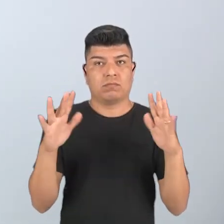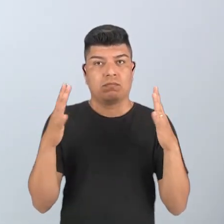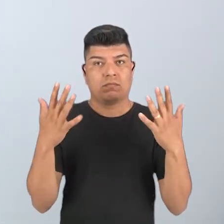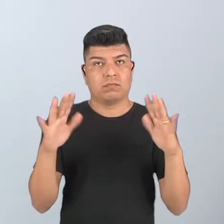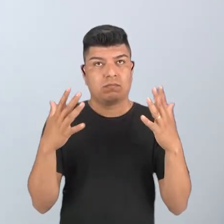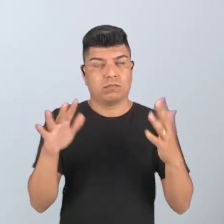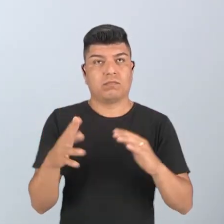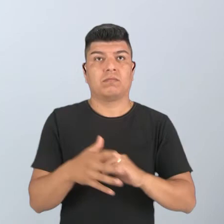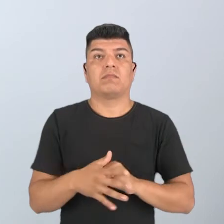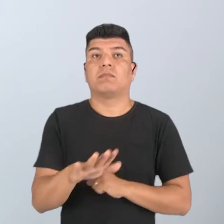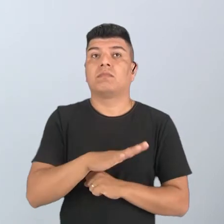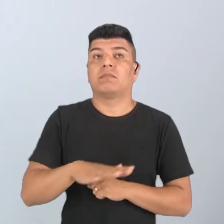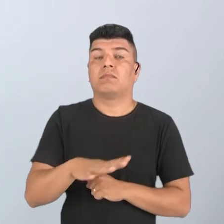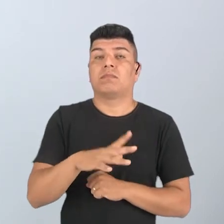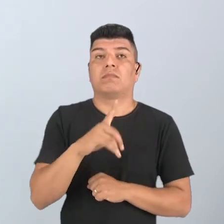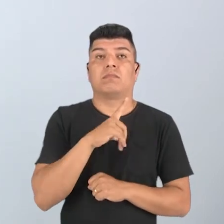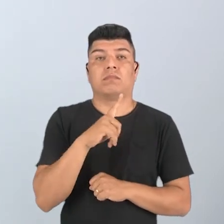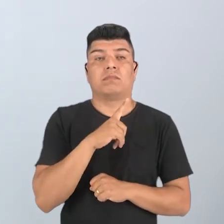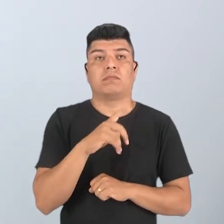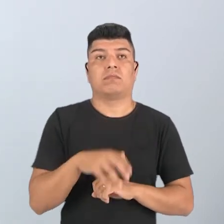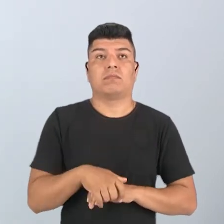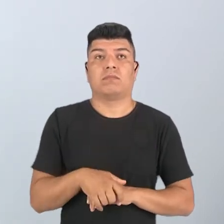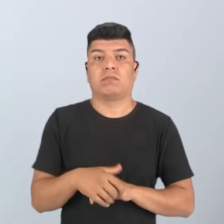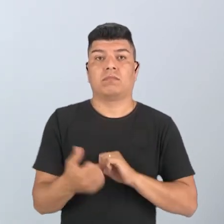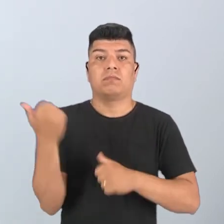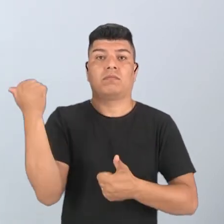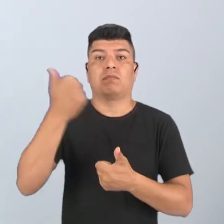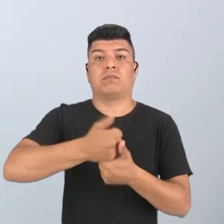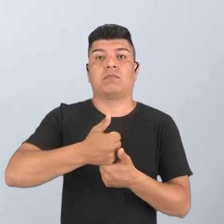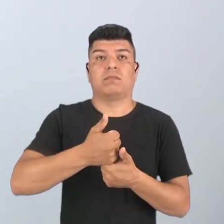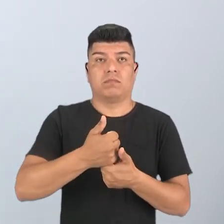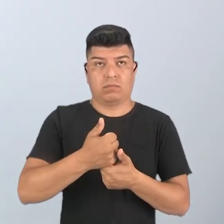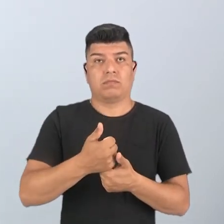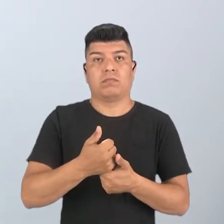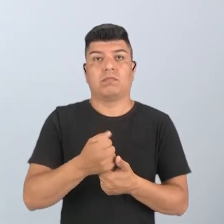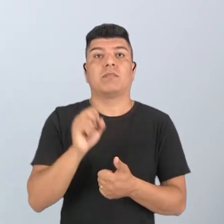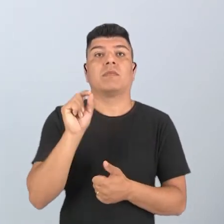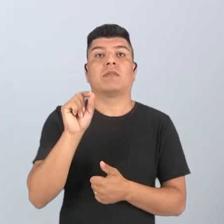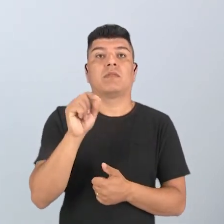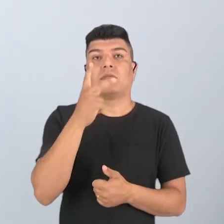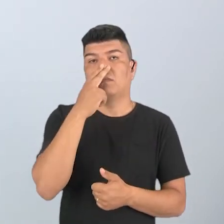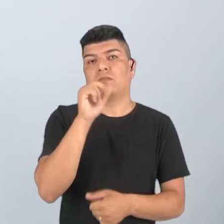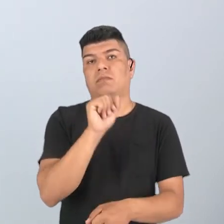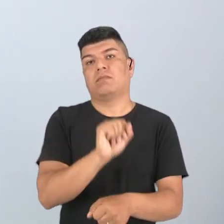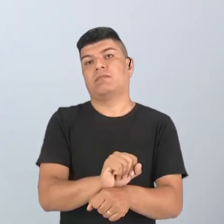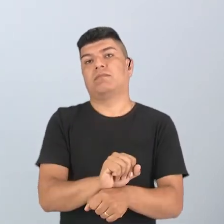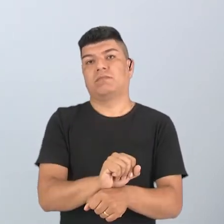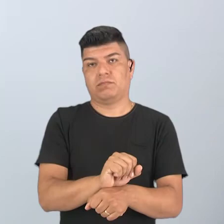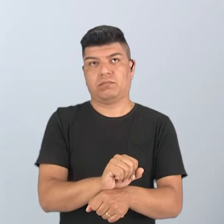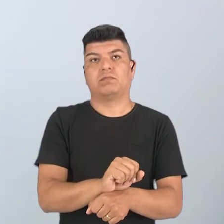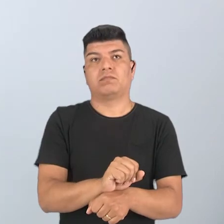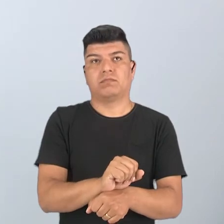Né? E embaixo substituímos a segunda semínima por uma pausa